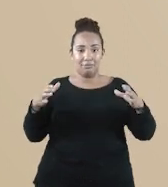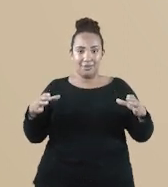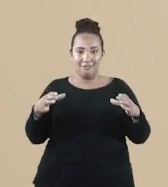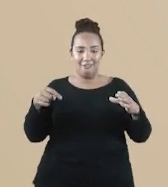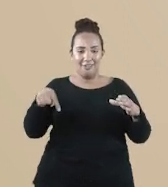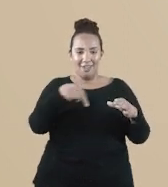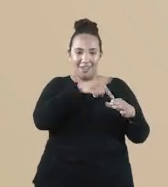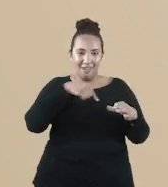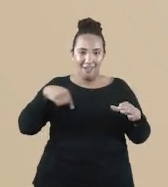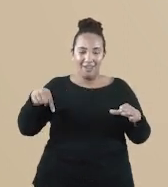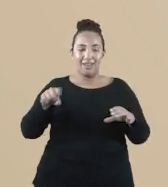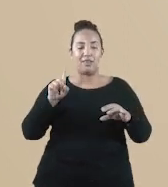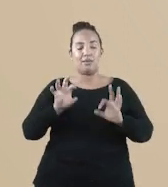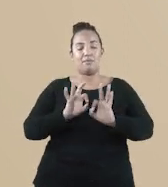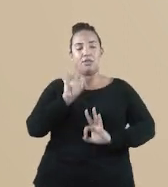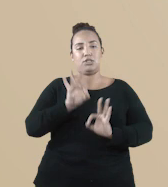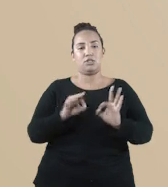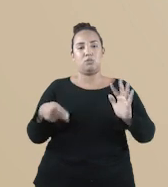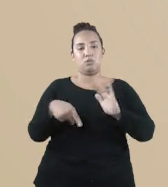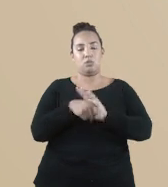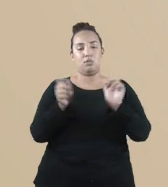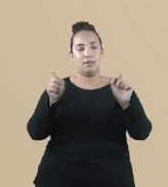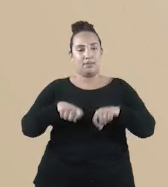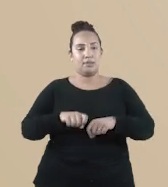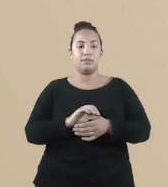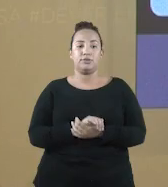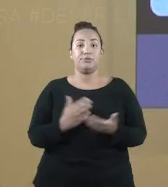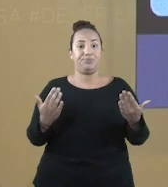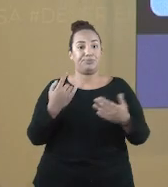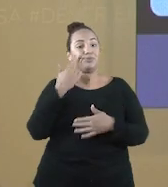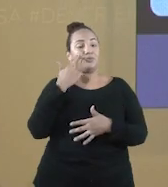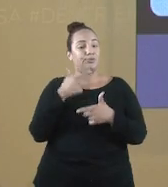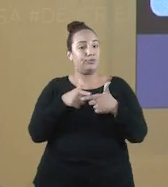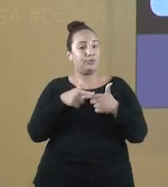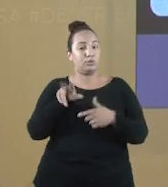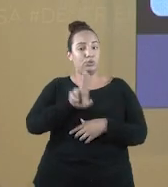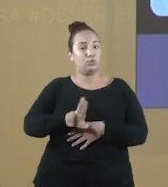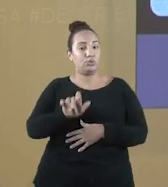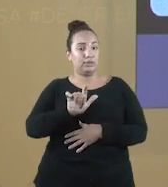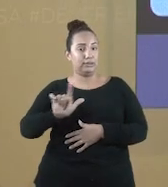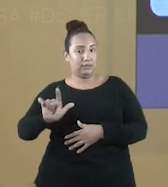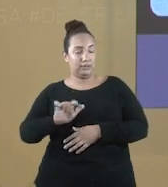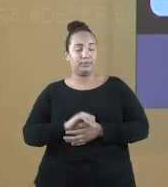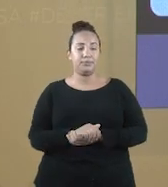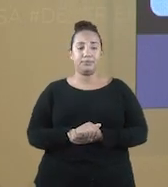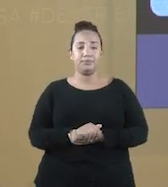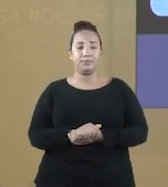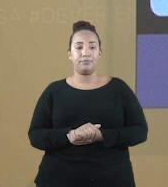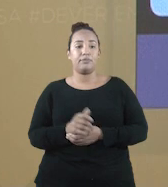essas medições, usaremos as medidas de capacidade. Vamos ver uma situação em que usamos os